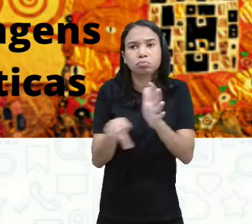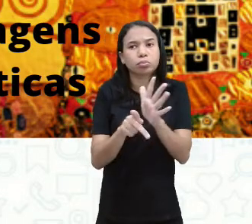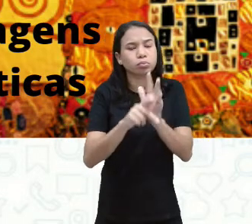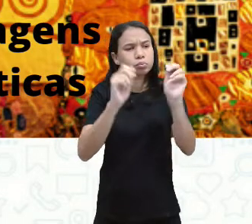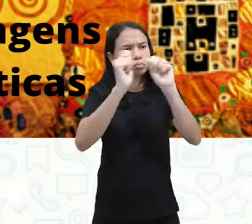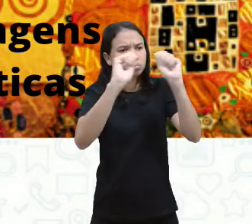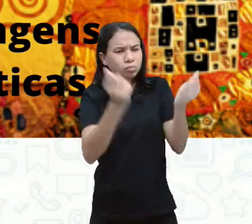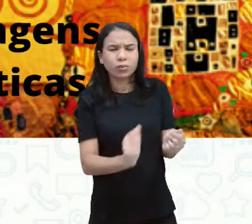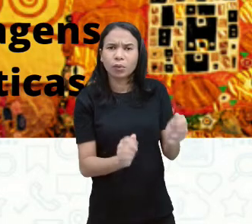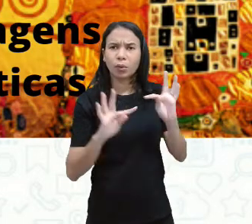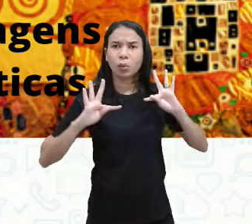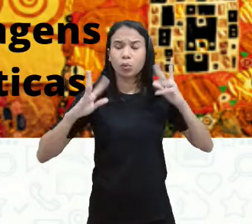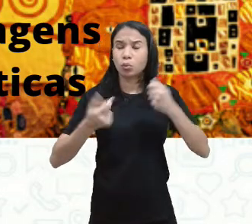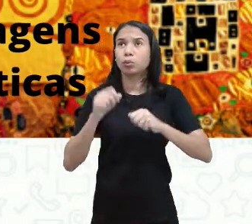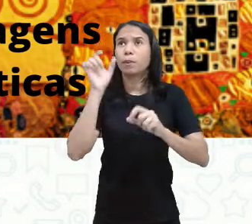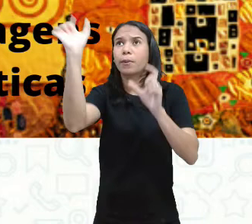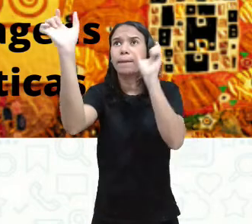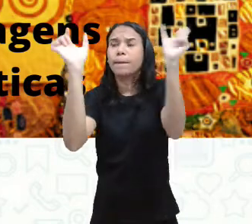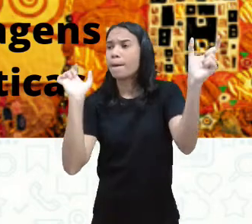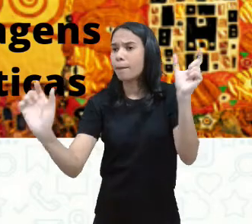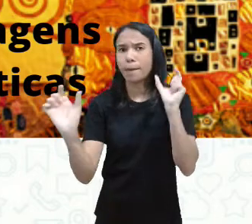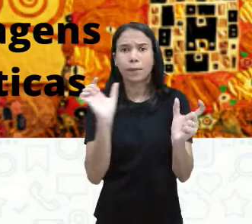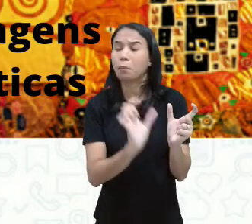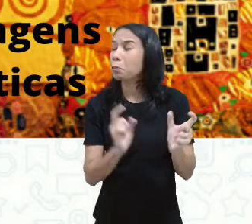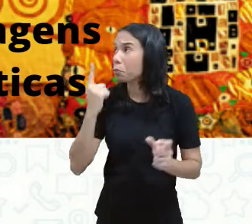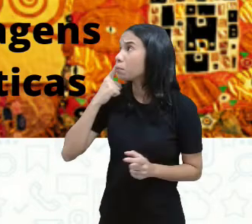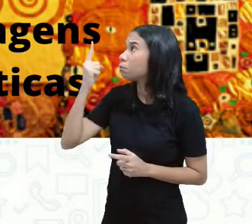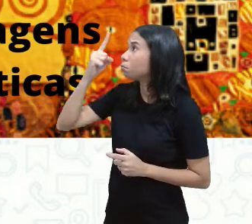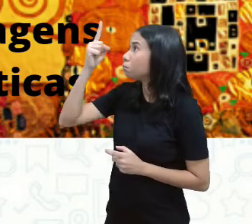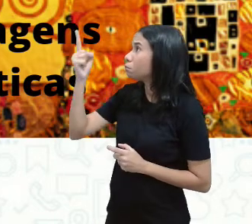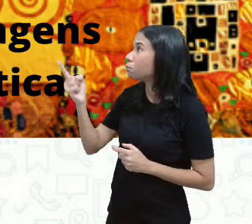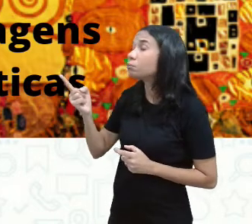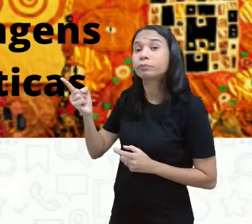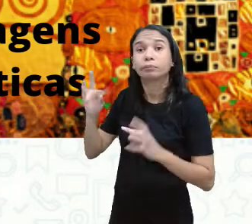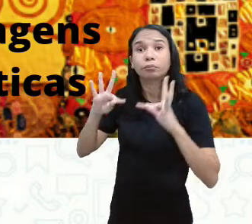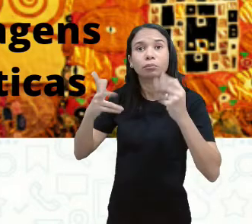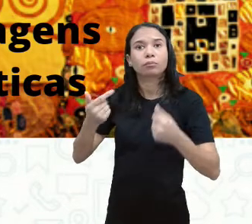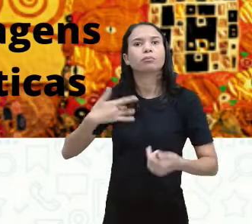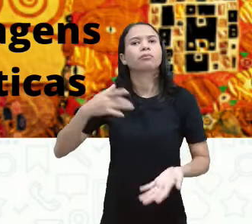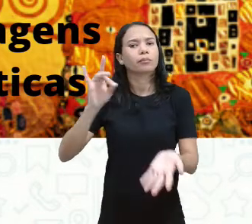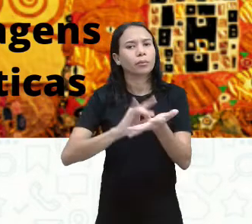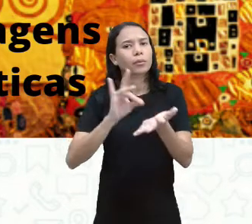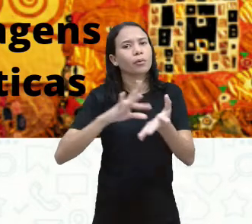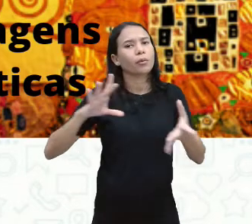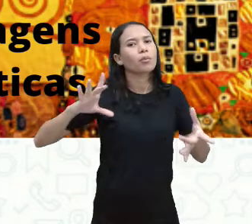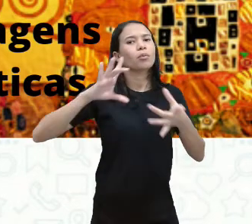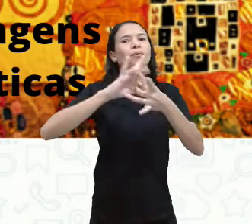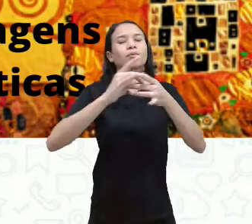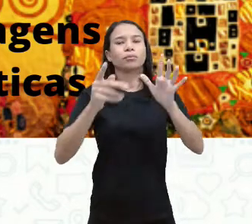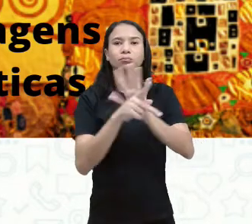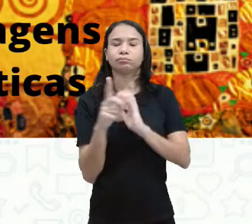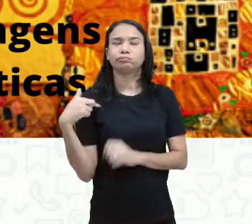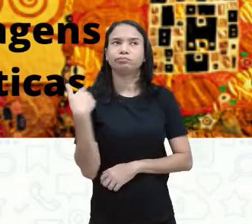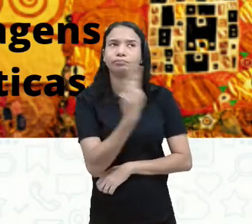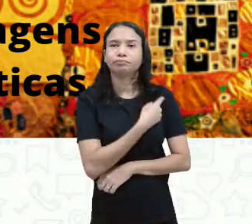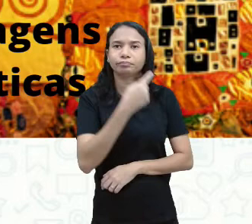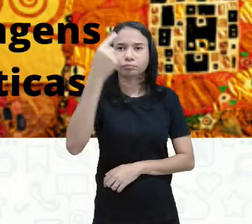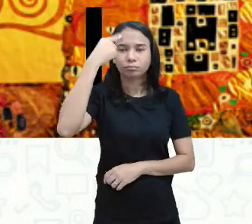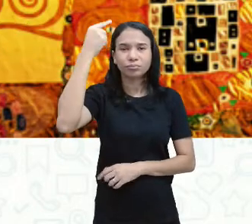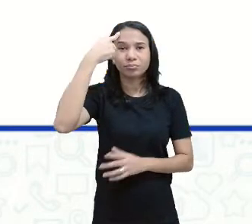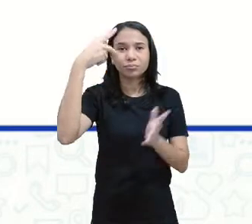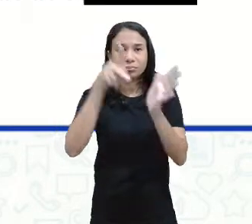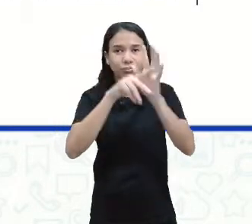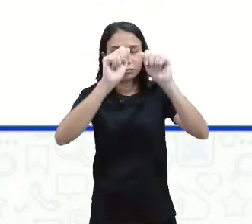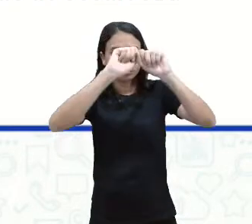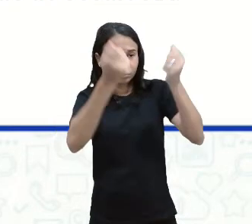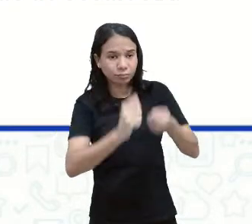Tudo isso que está aí, né, todas essas palavrinhas, elas são pertinentes a gente pensar numa arte